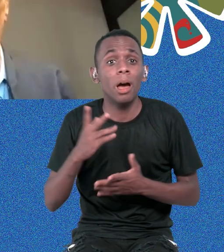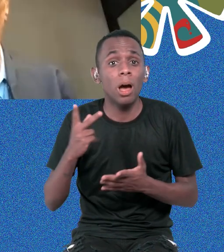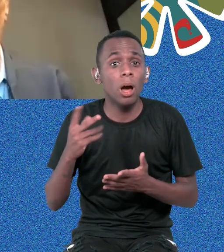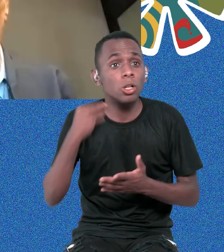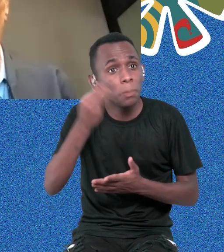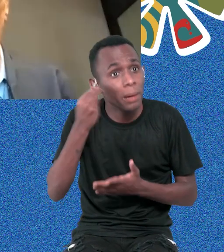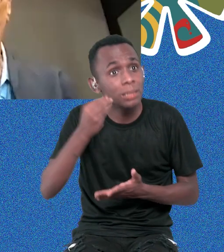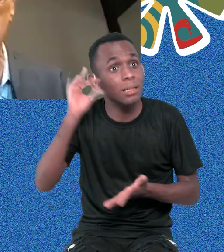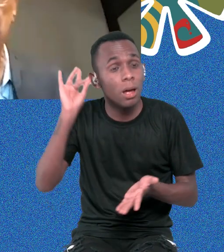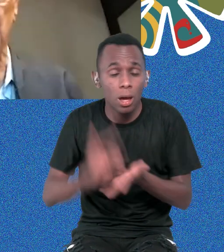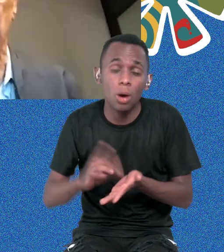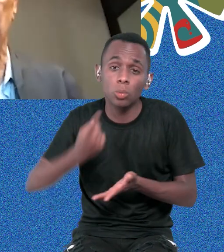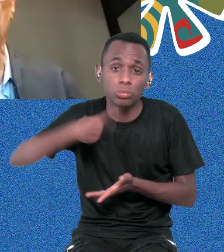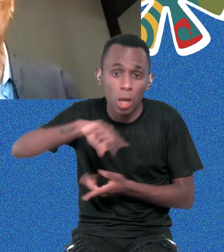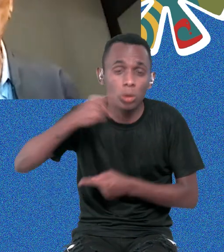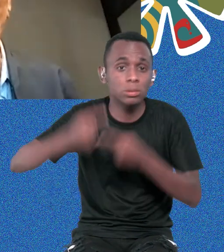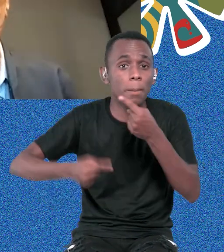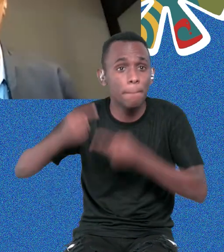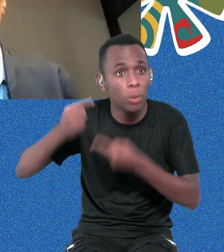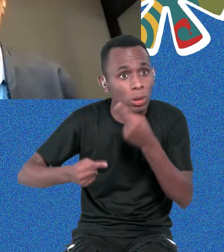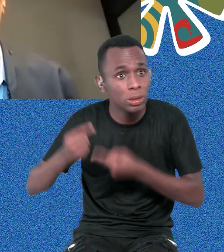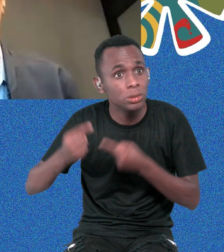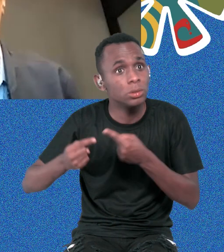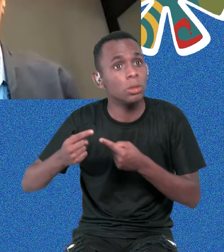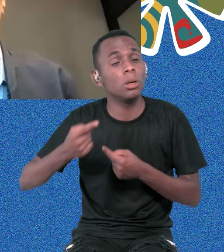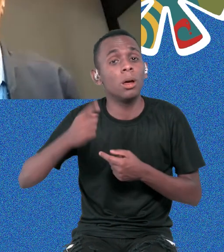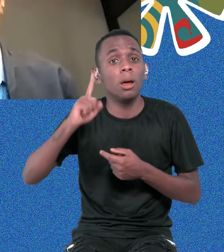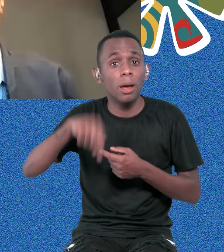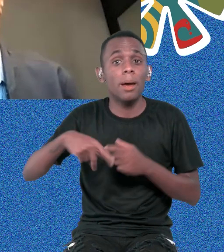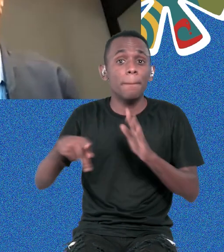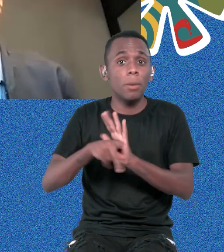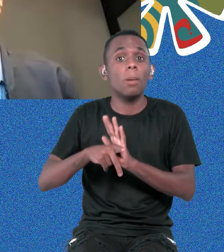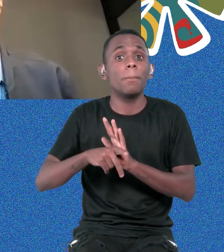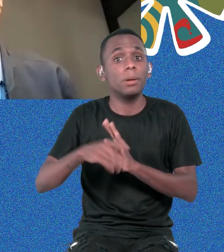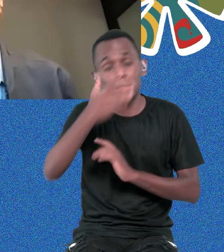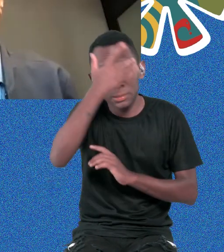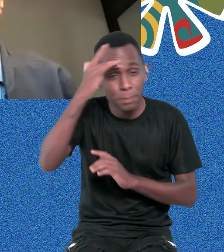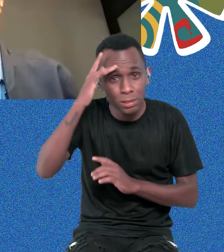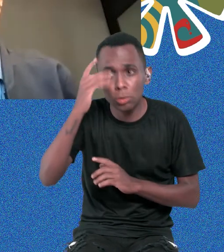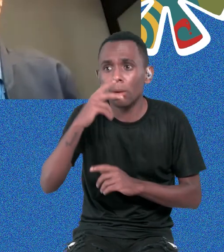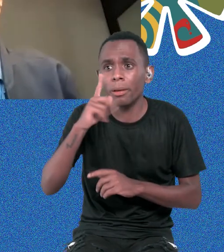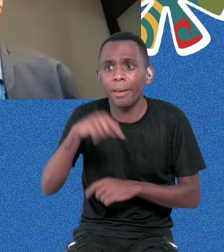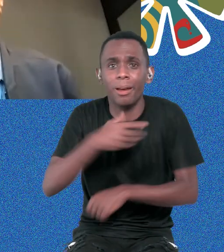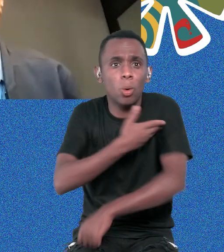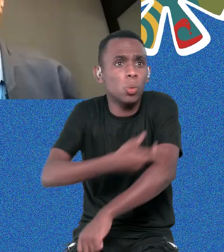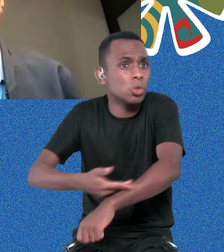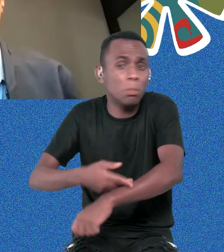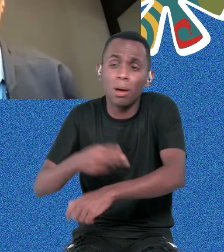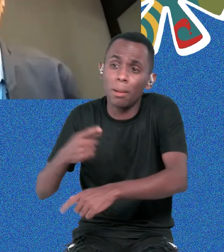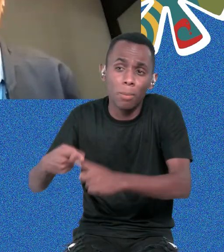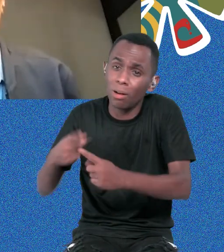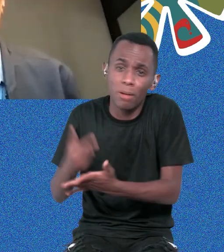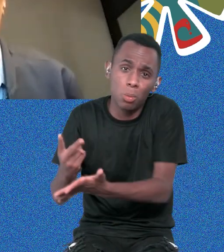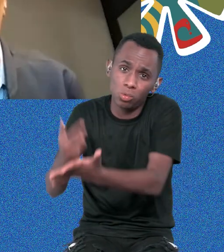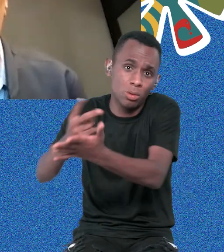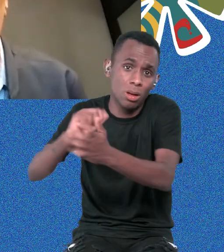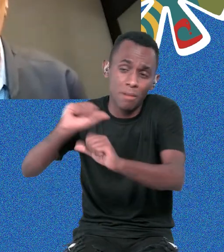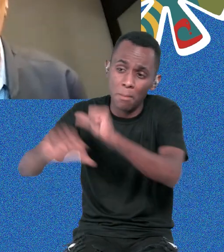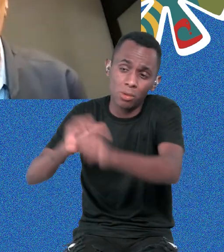de nossa história, esta é a realidade de nossa política, esta é a realidade dos que dominam a política. Terão que se acostumar, porque isso vai